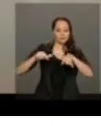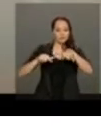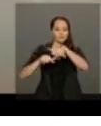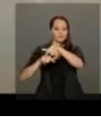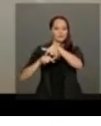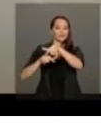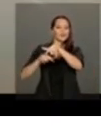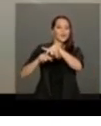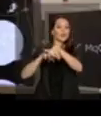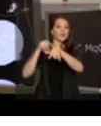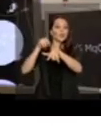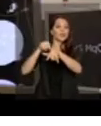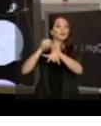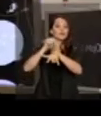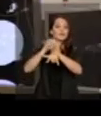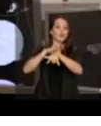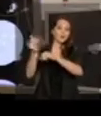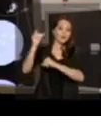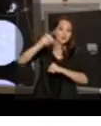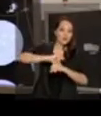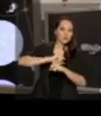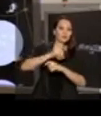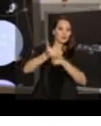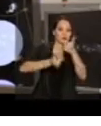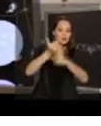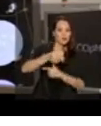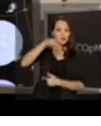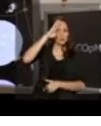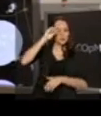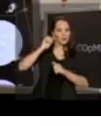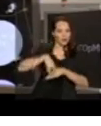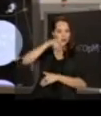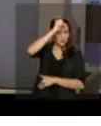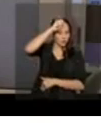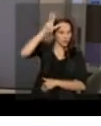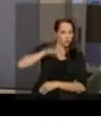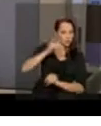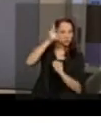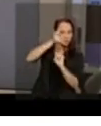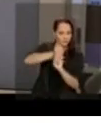sendo controlado pelo Centro de Operações Militares de Curitiba.